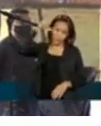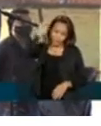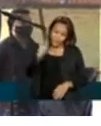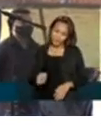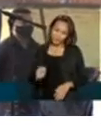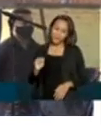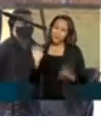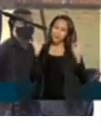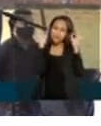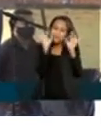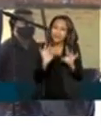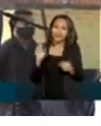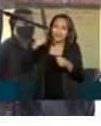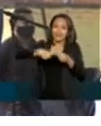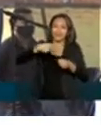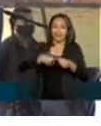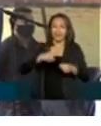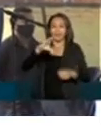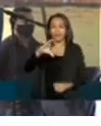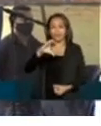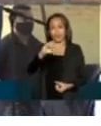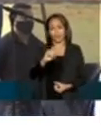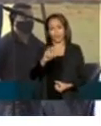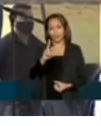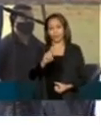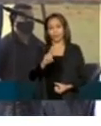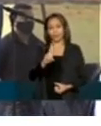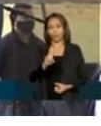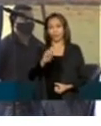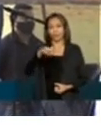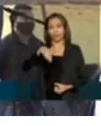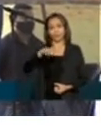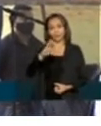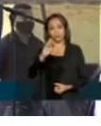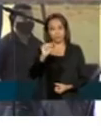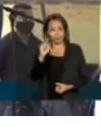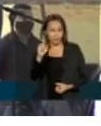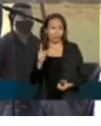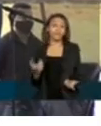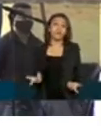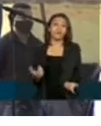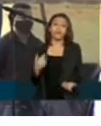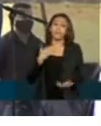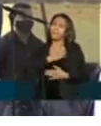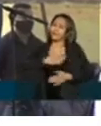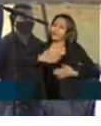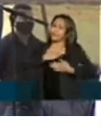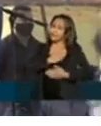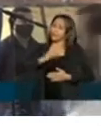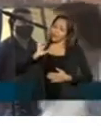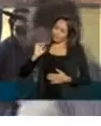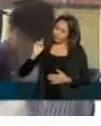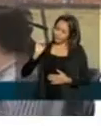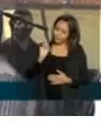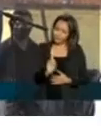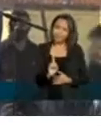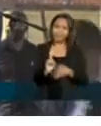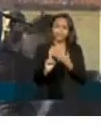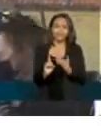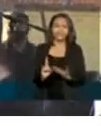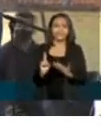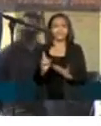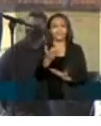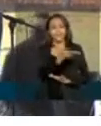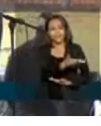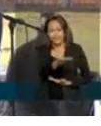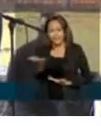querida Corumbá, e dizer, presidente, da alegria de ter o senhor aqui na nossa querida cidade de